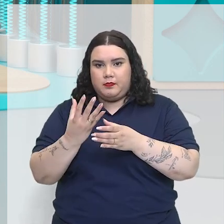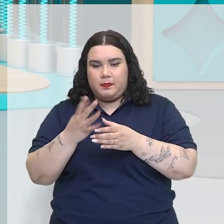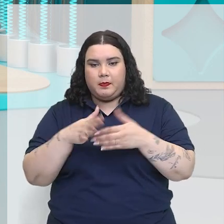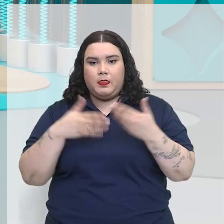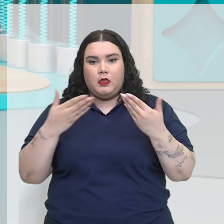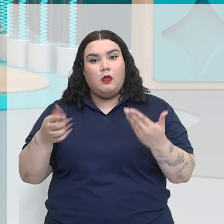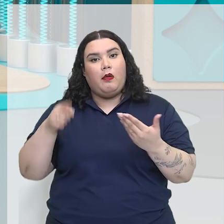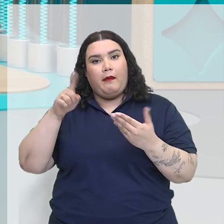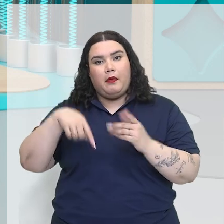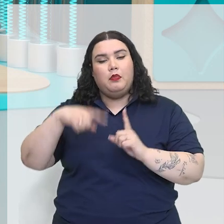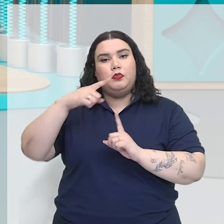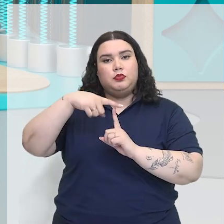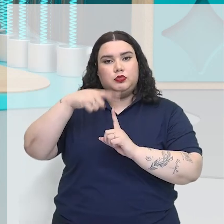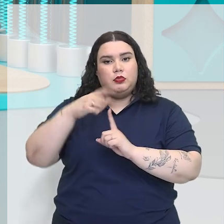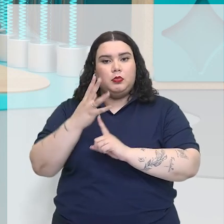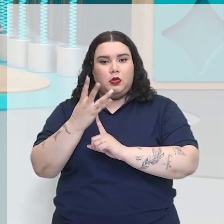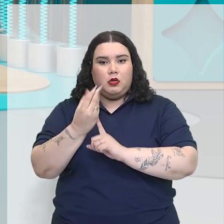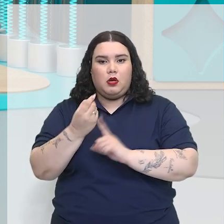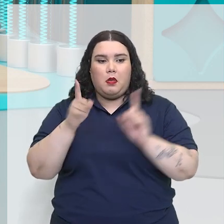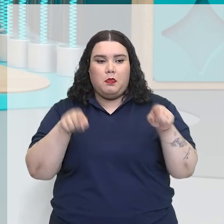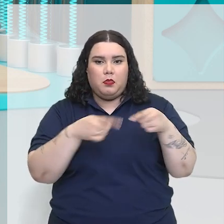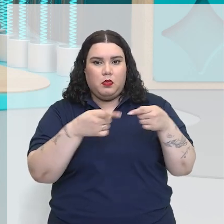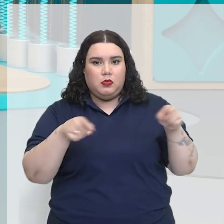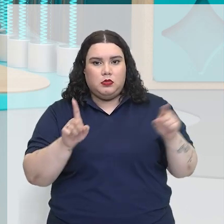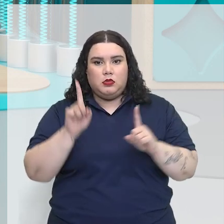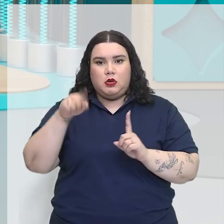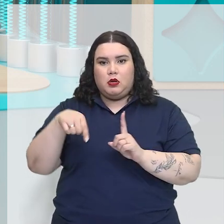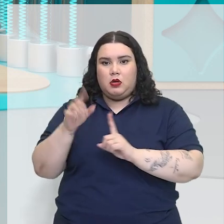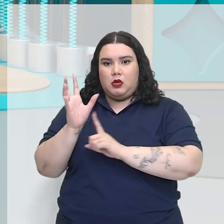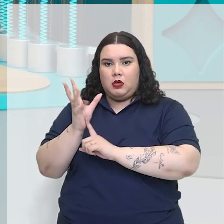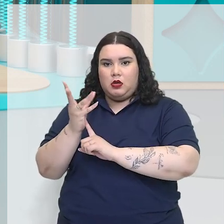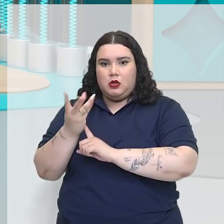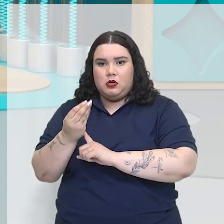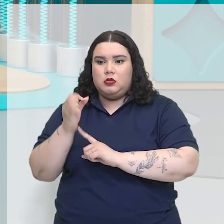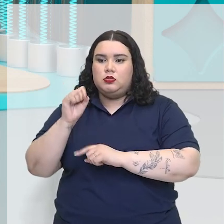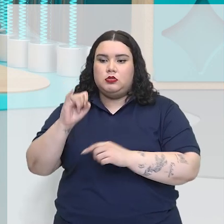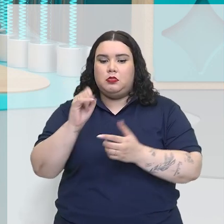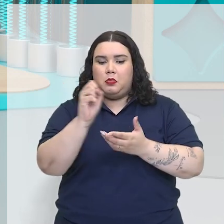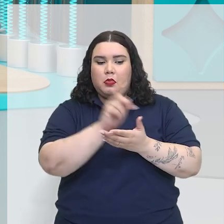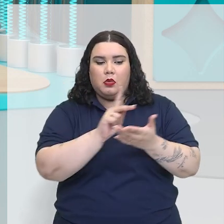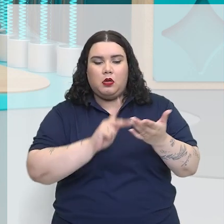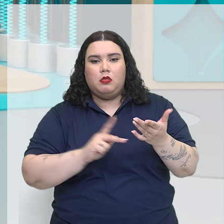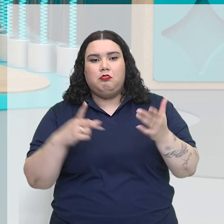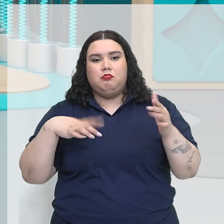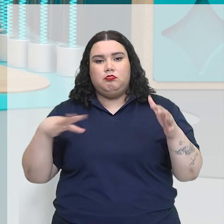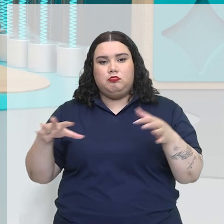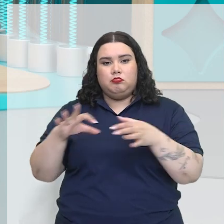isso é arte, né? A música é arte. Se for um poema, é arte,